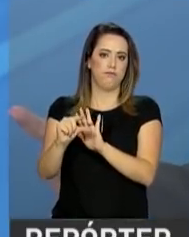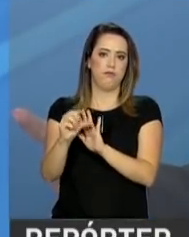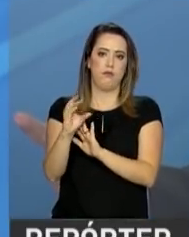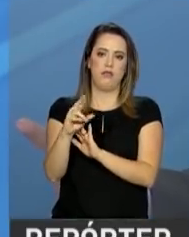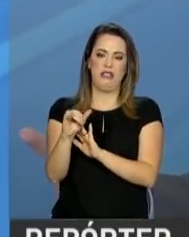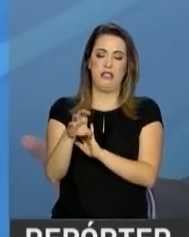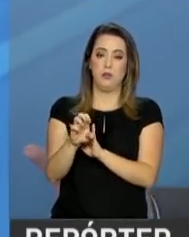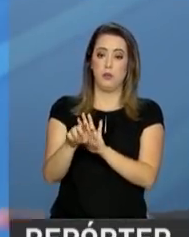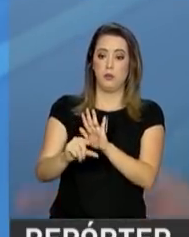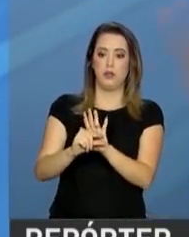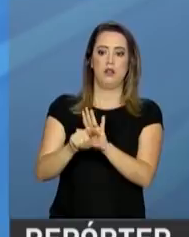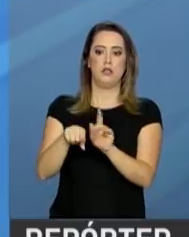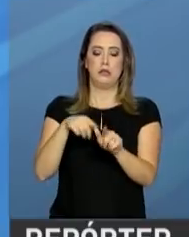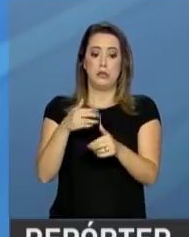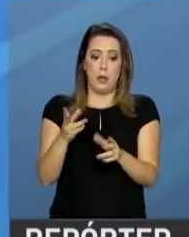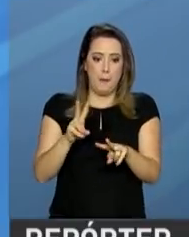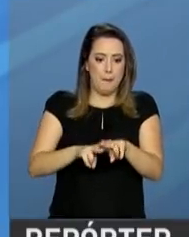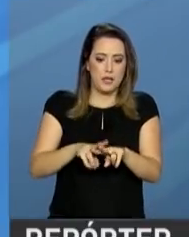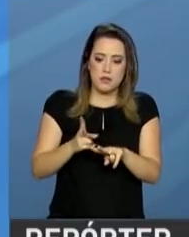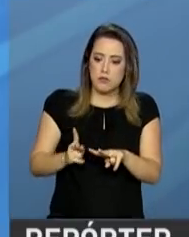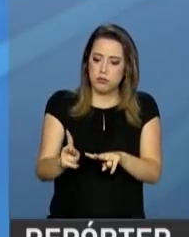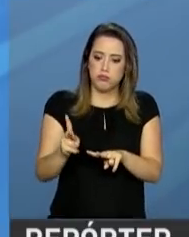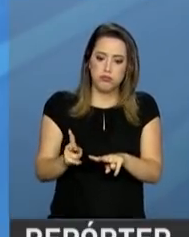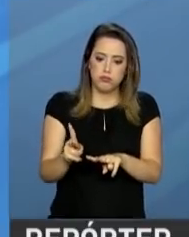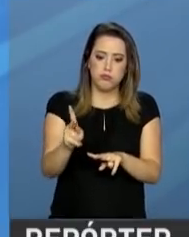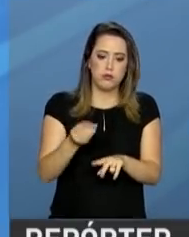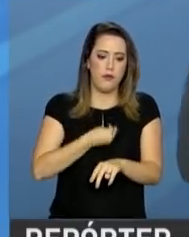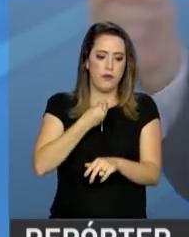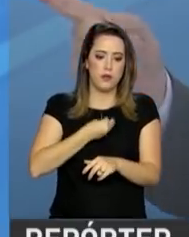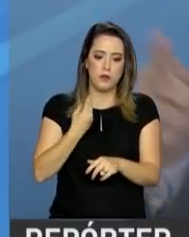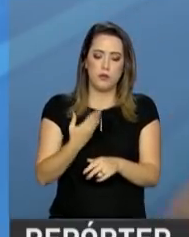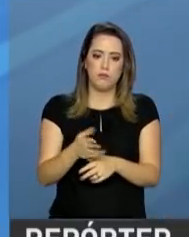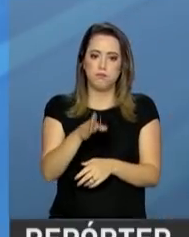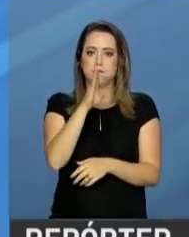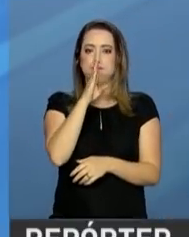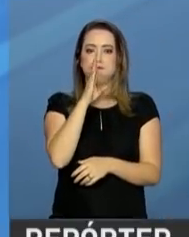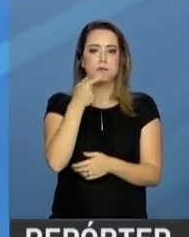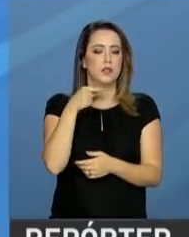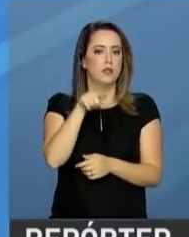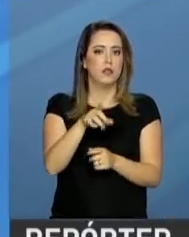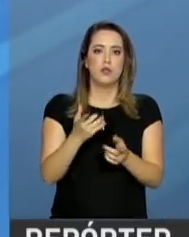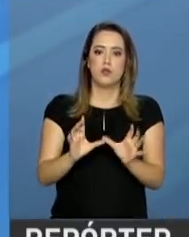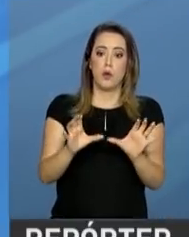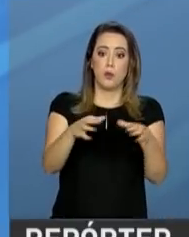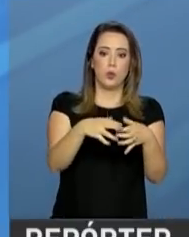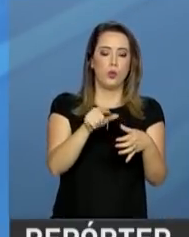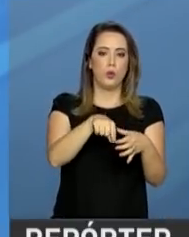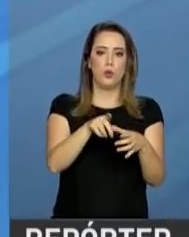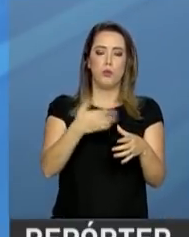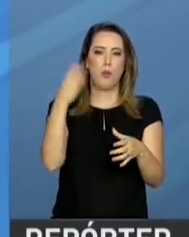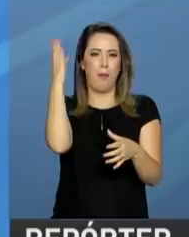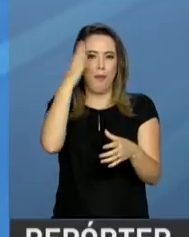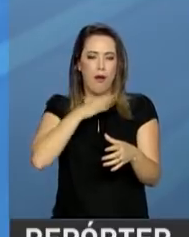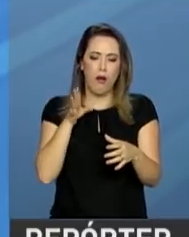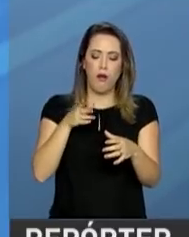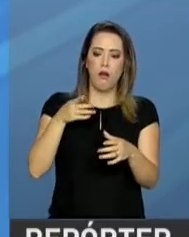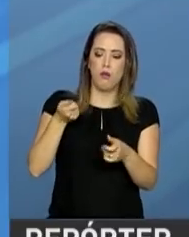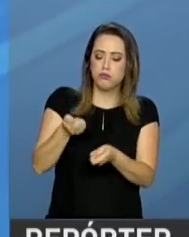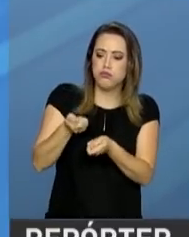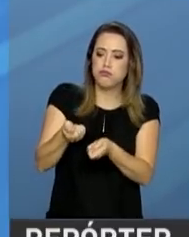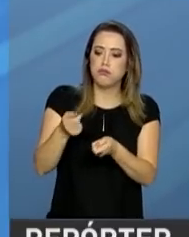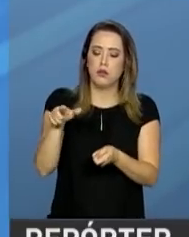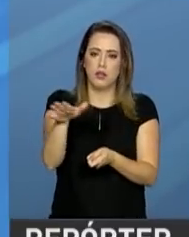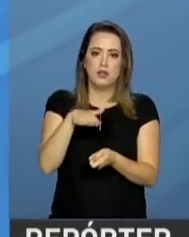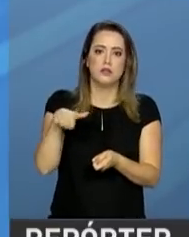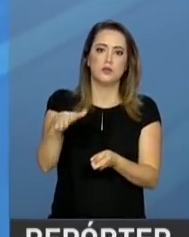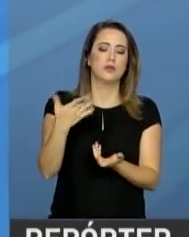prisional e que fica um preso para sempre nas suas vidas aos juramentos das quadrilhas e gangues isso é um custo que nós não podemos